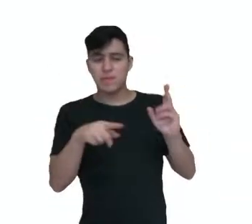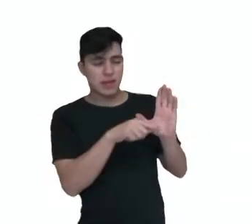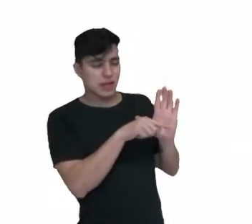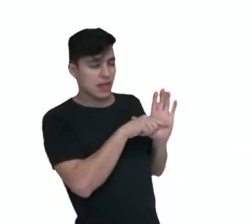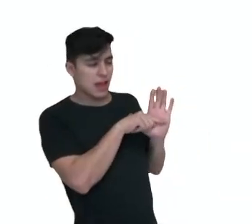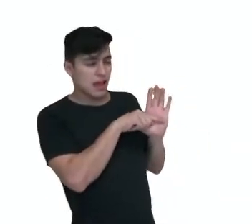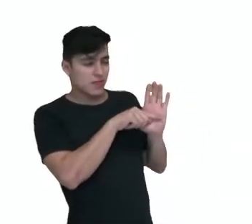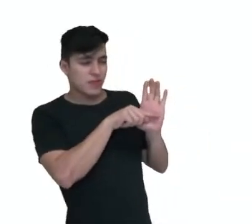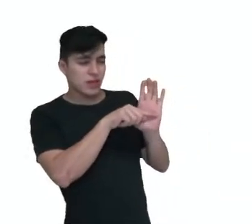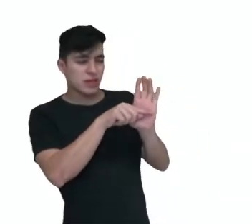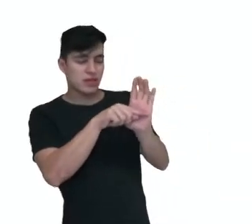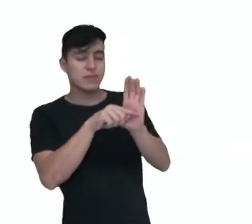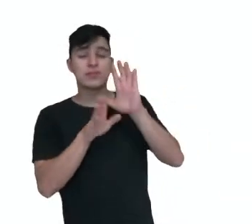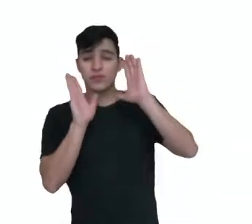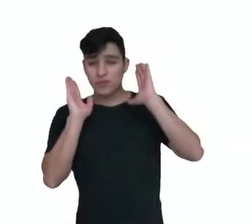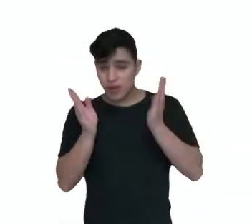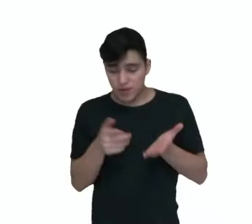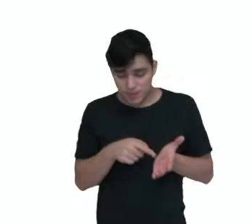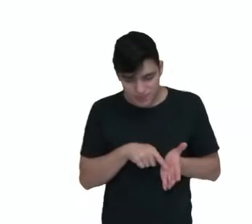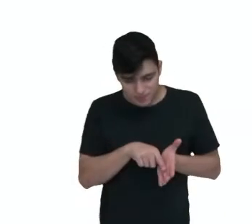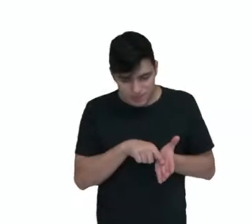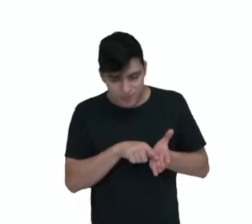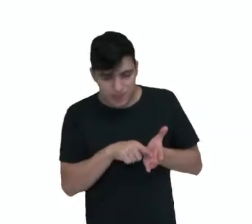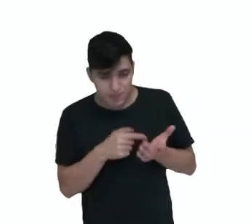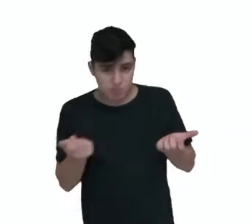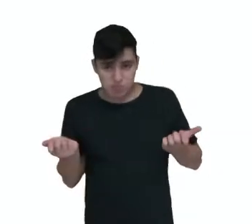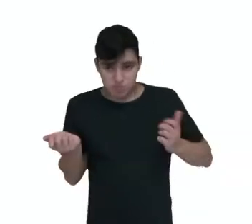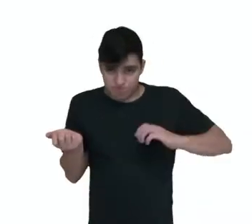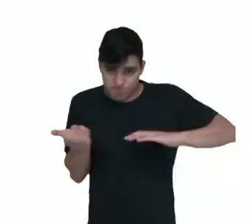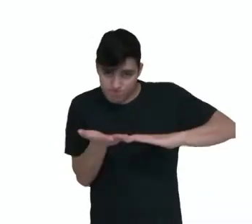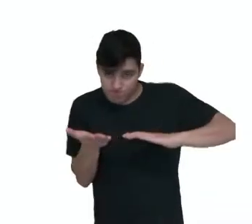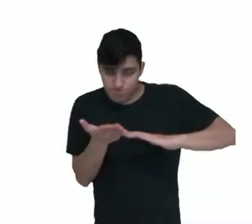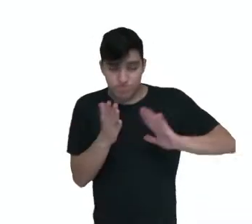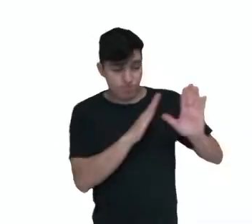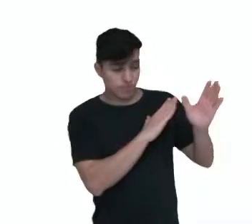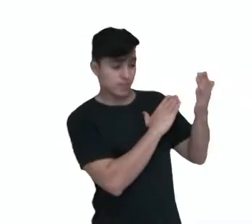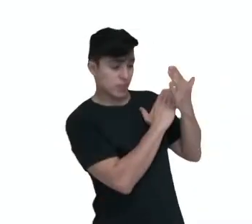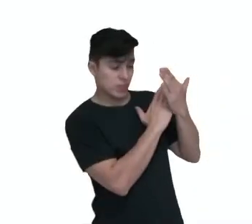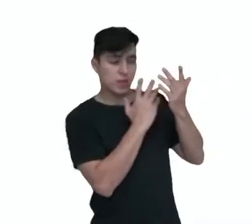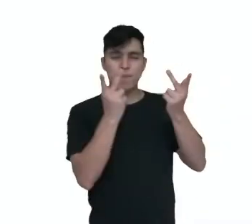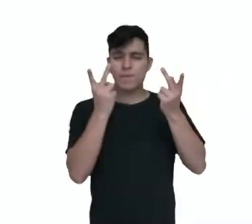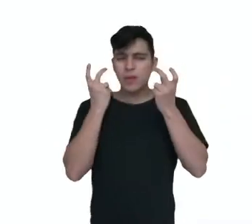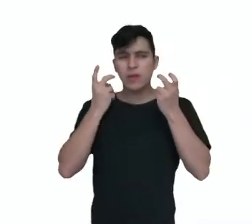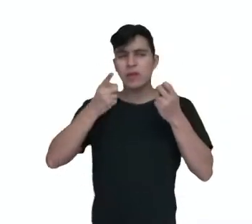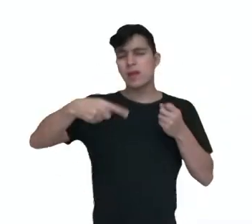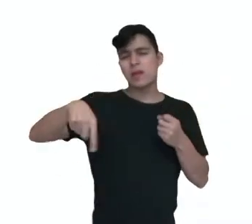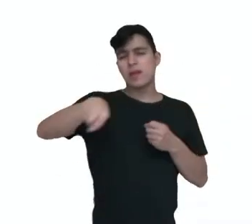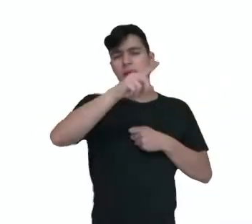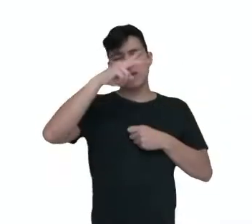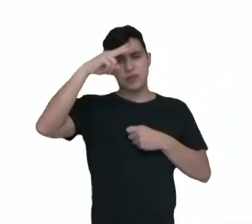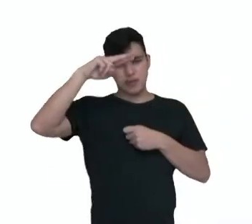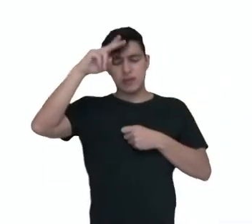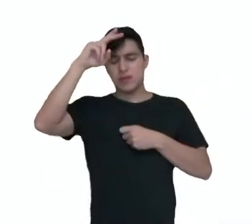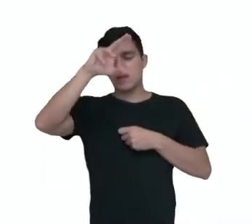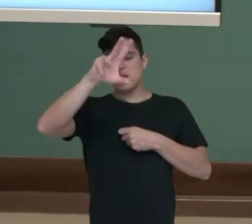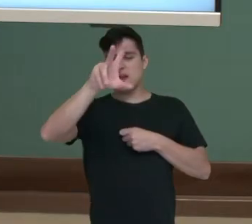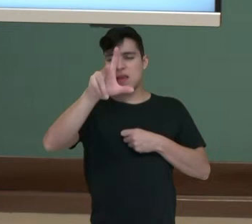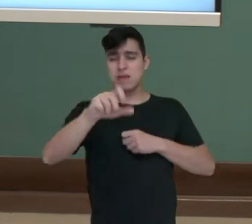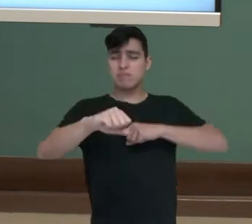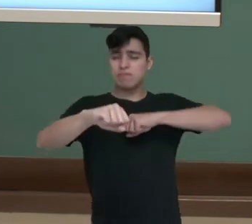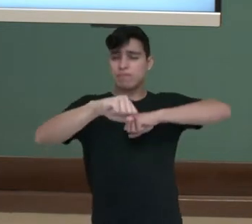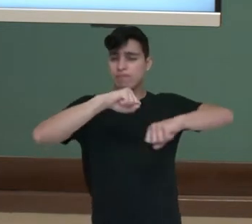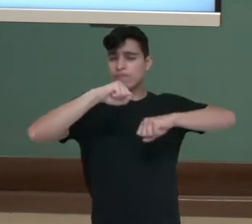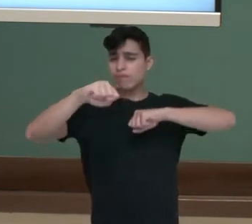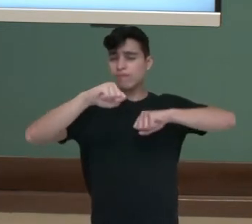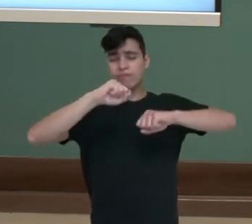né? Estudos e pesquisas contemporâneas permitem conhecer a rica e movimentada história da África, que vai muito além